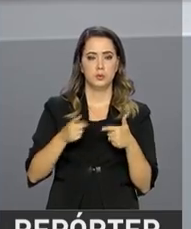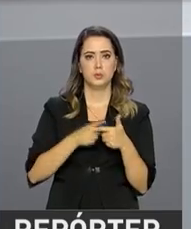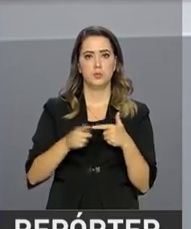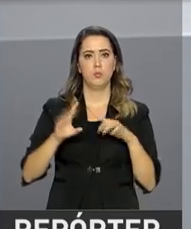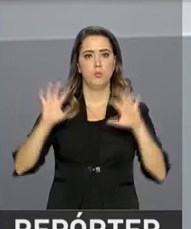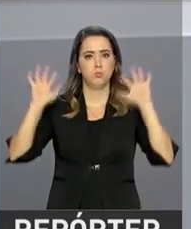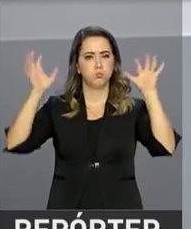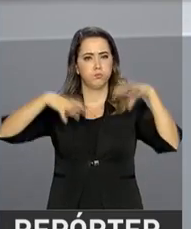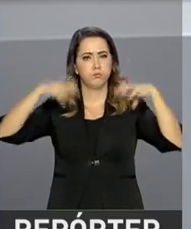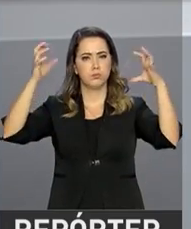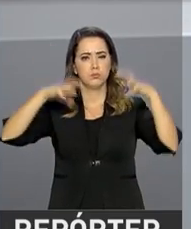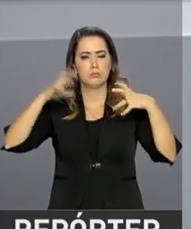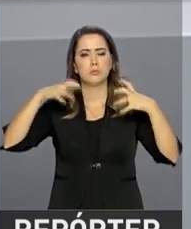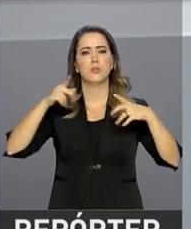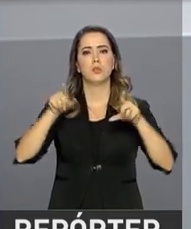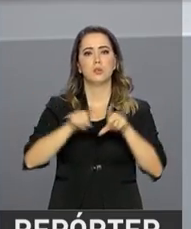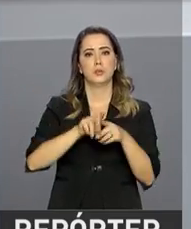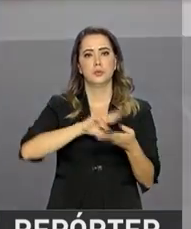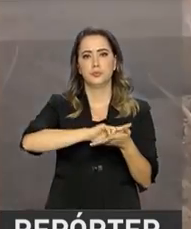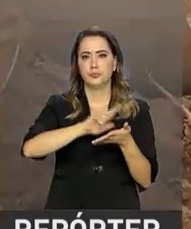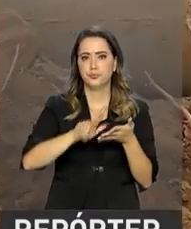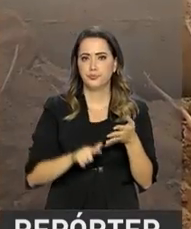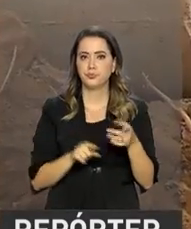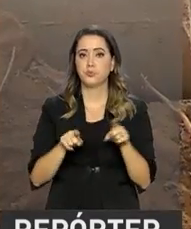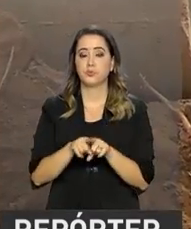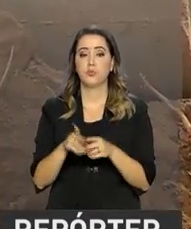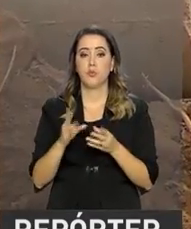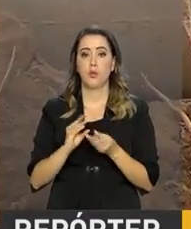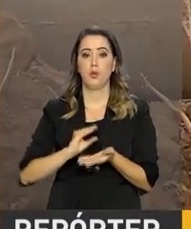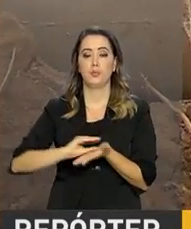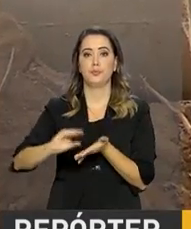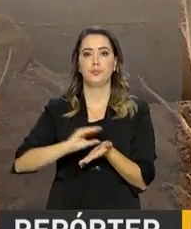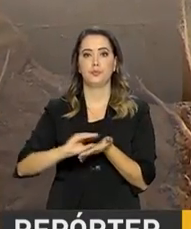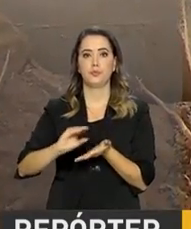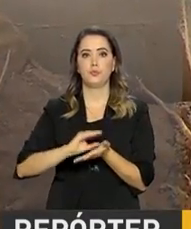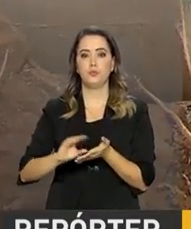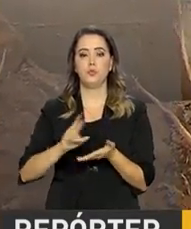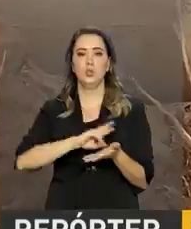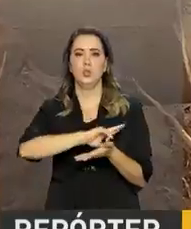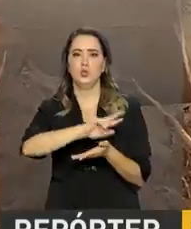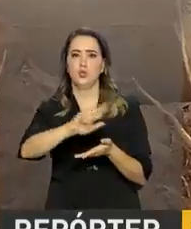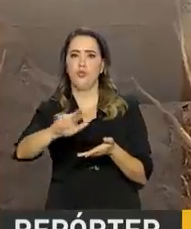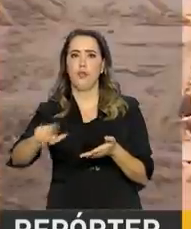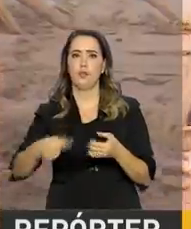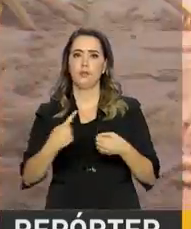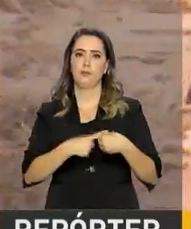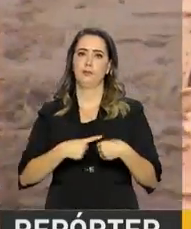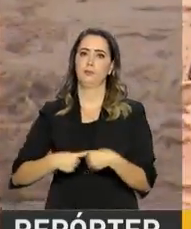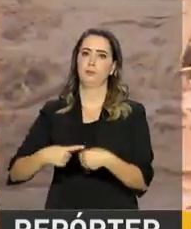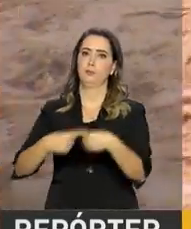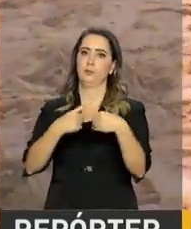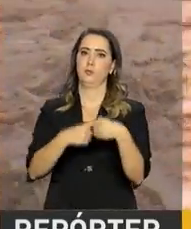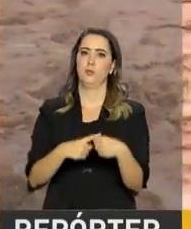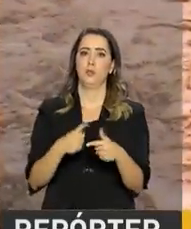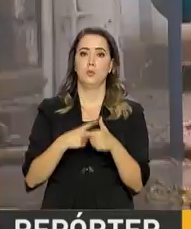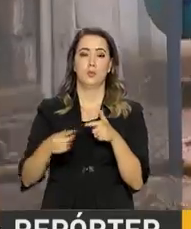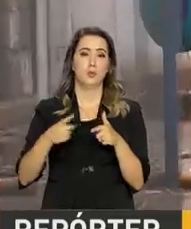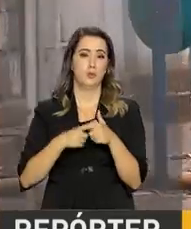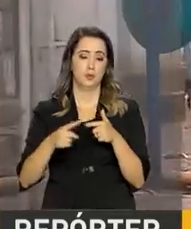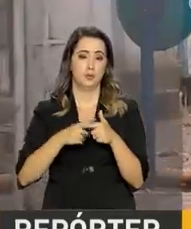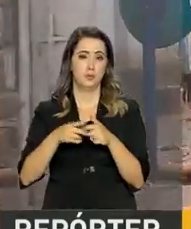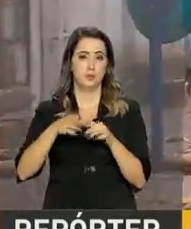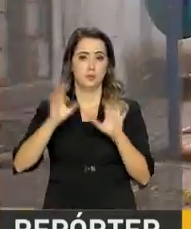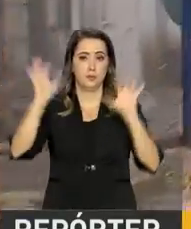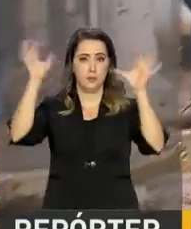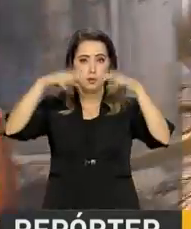calamidades públicas como deslizamentos os recursos vão para as cidades de nova friburgo teresópolis e petrópolis castigadas